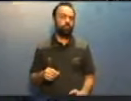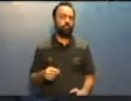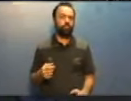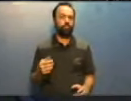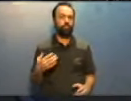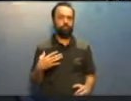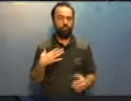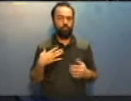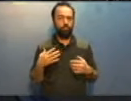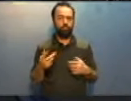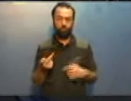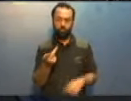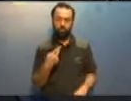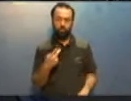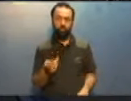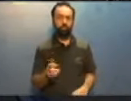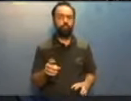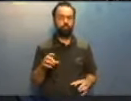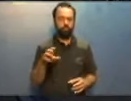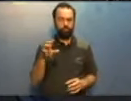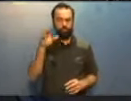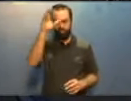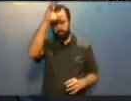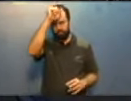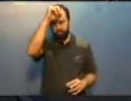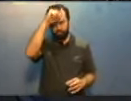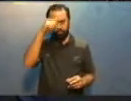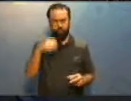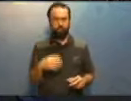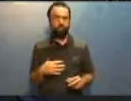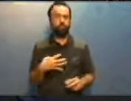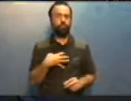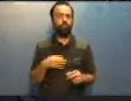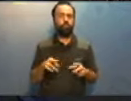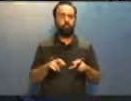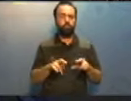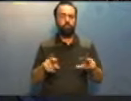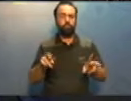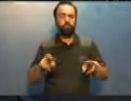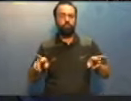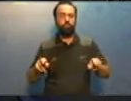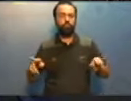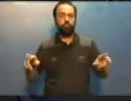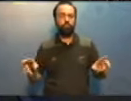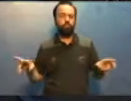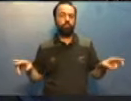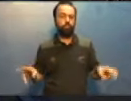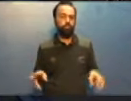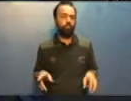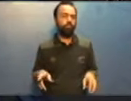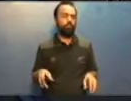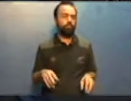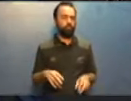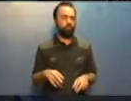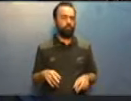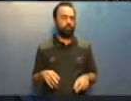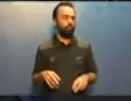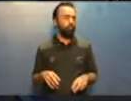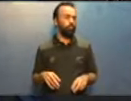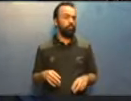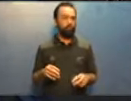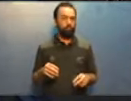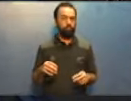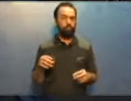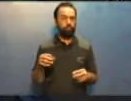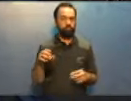Então, o ser humano ele aprende de diversas maneiras, como nós comentamos na aula sobre o esquema corporal, sobre a cultura de